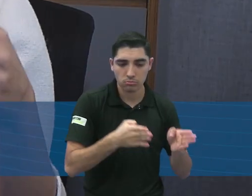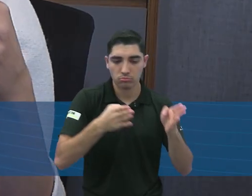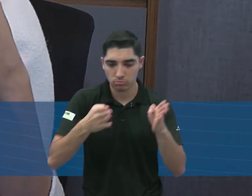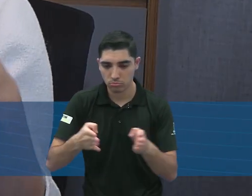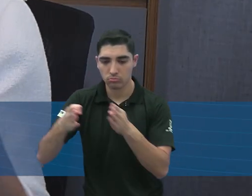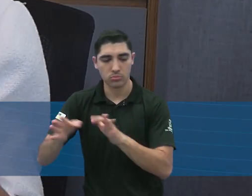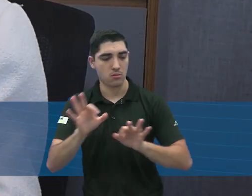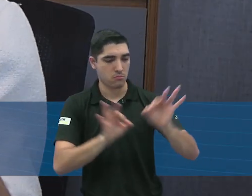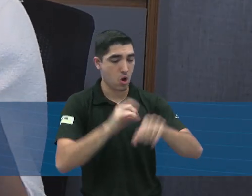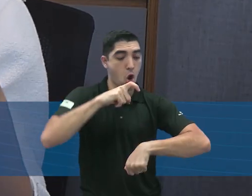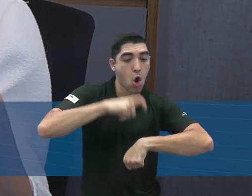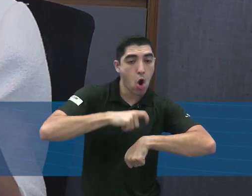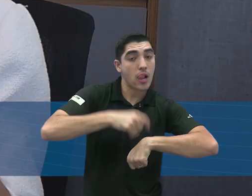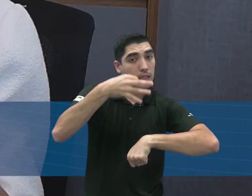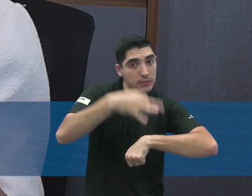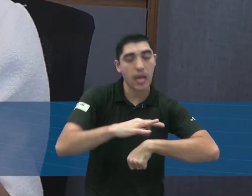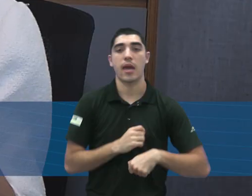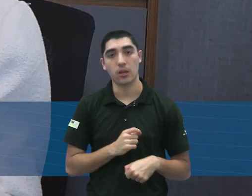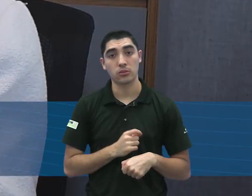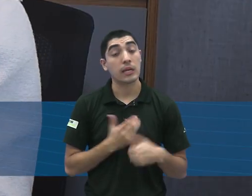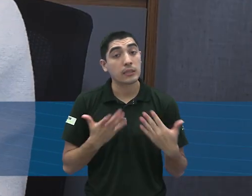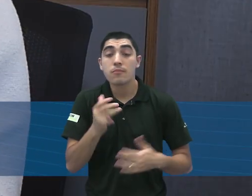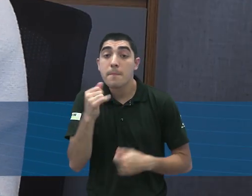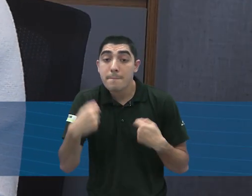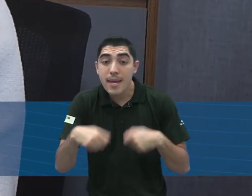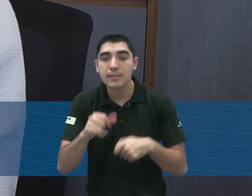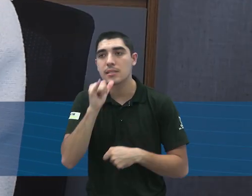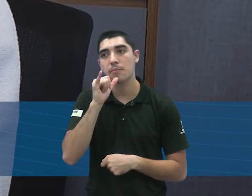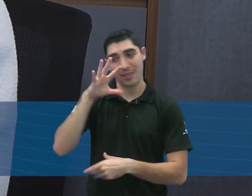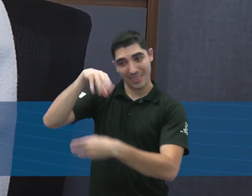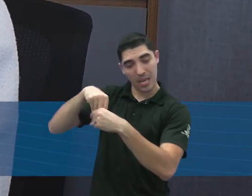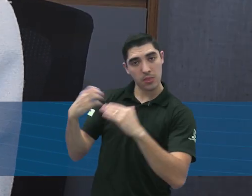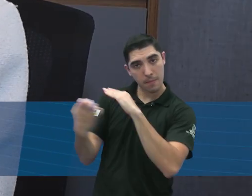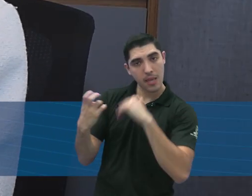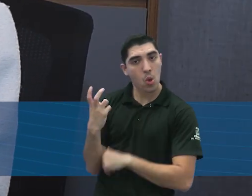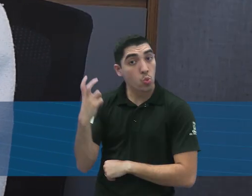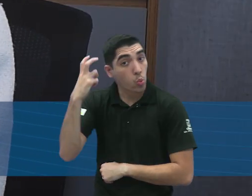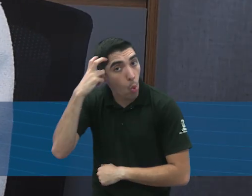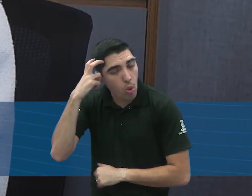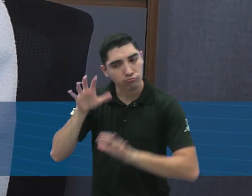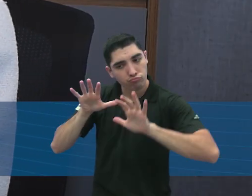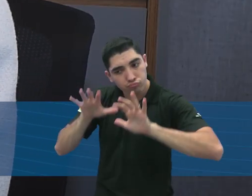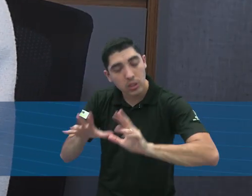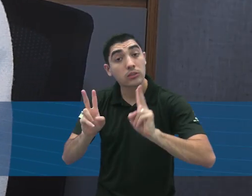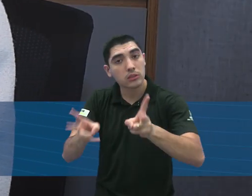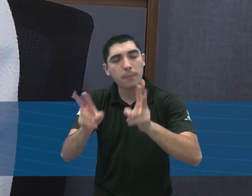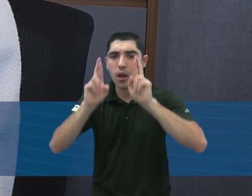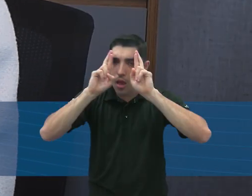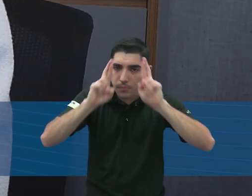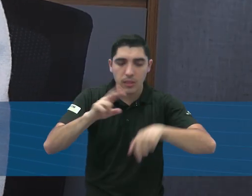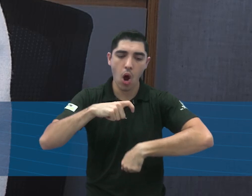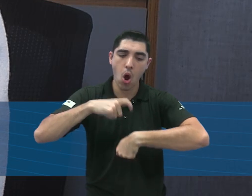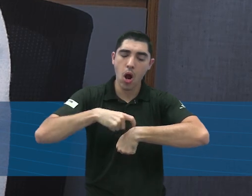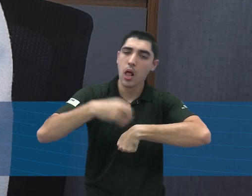da organização, dos horários. Então, ter uma cultura empresarial, organizacional, que respeite a